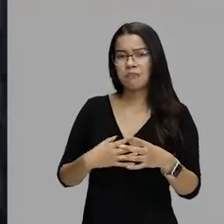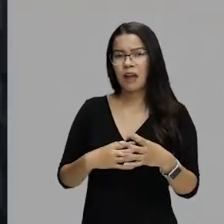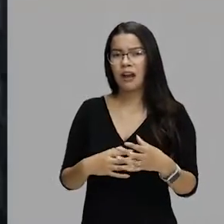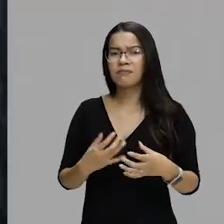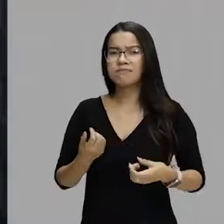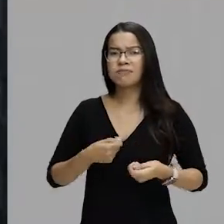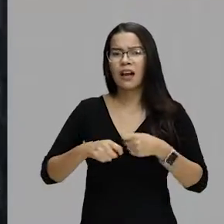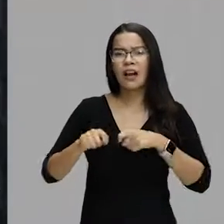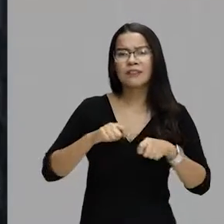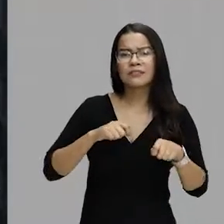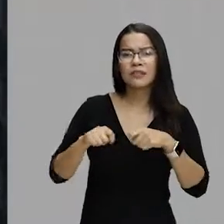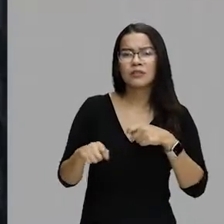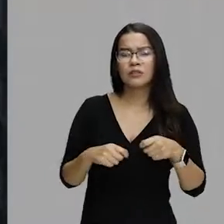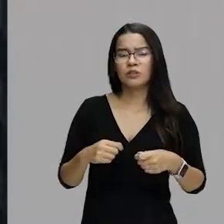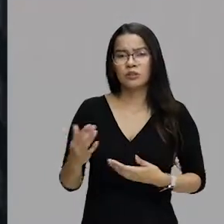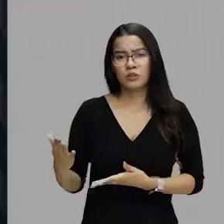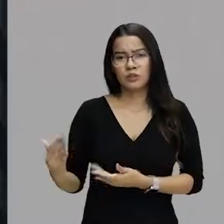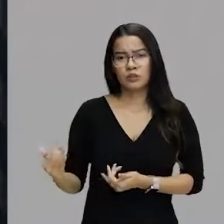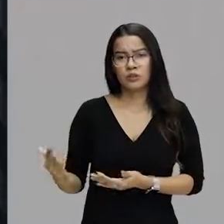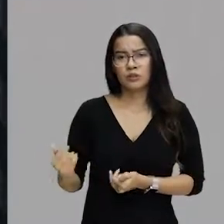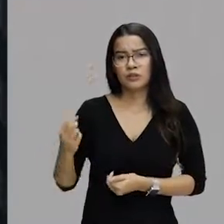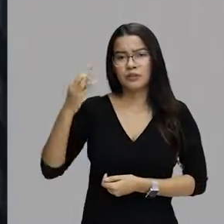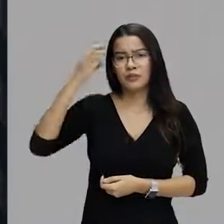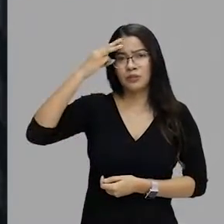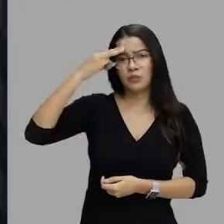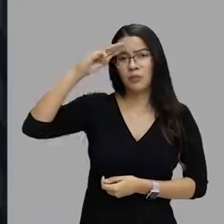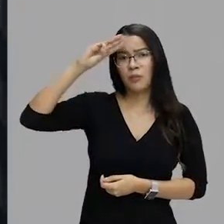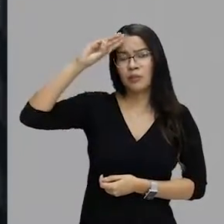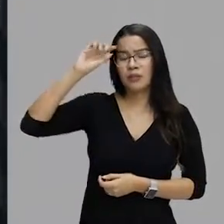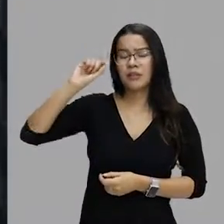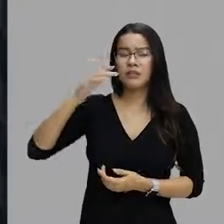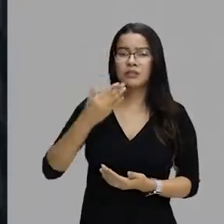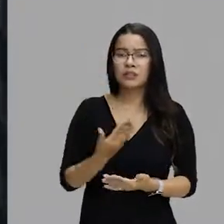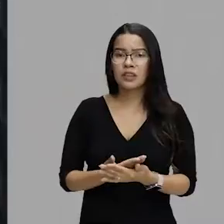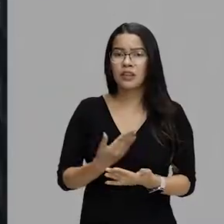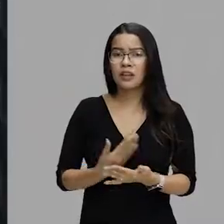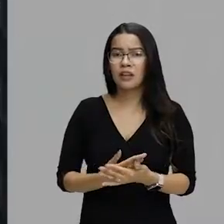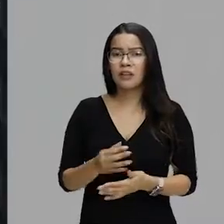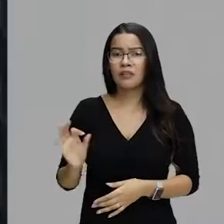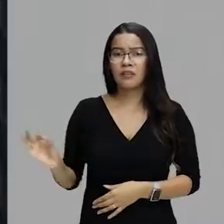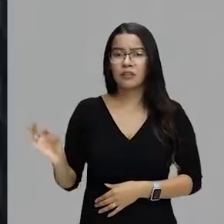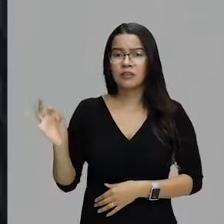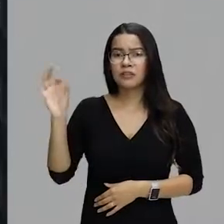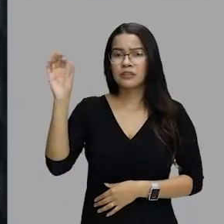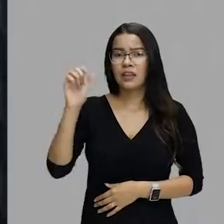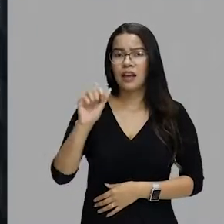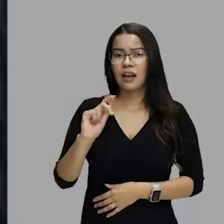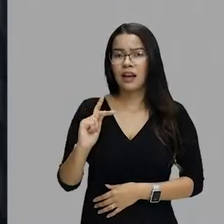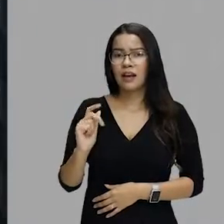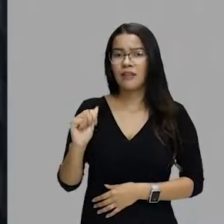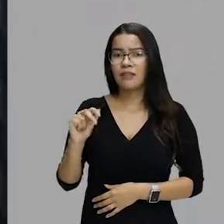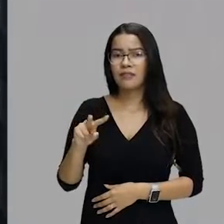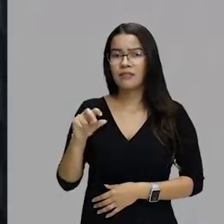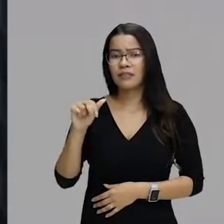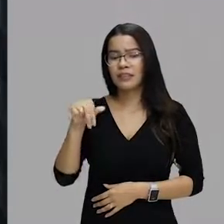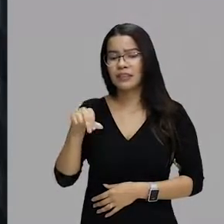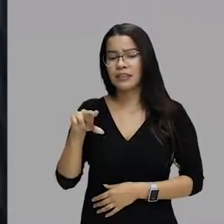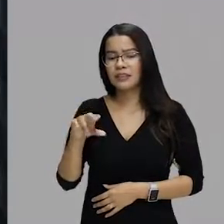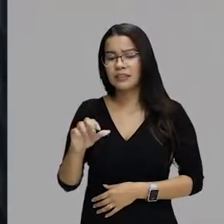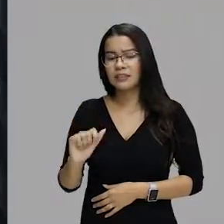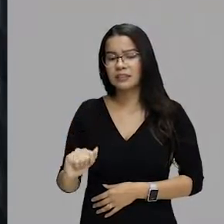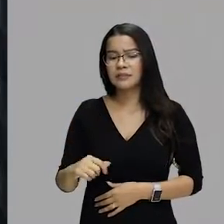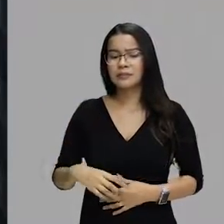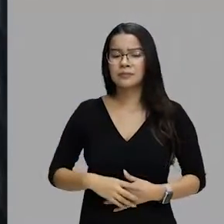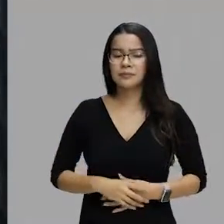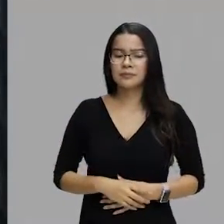jovens cubanos que estudaram ali na Universidade de Havana, que estudavam na Universidade